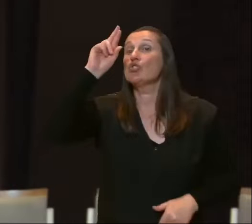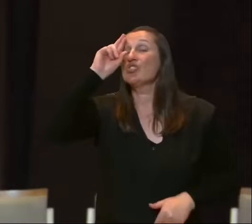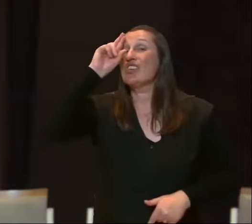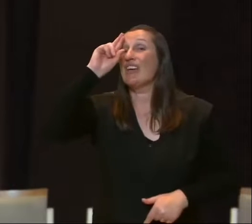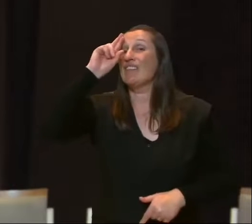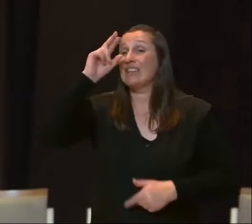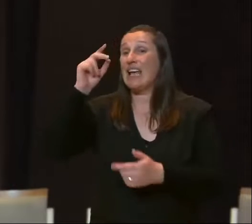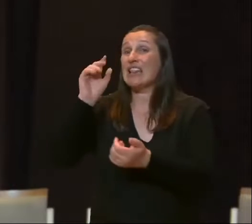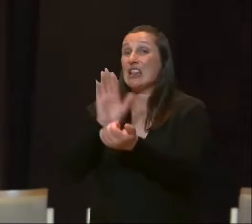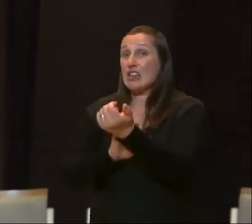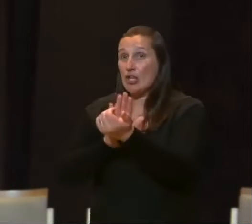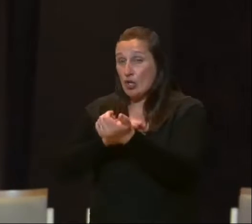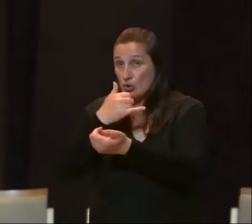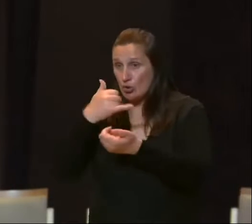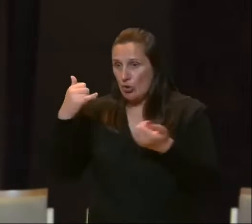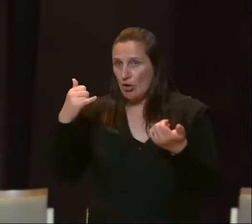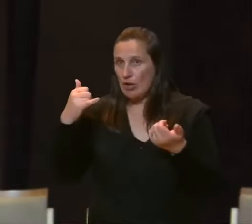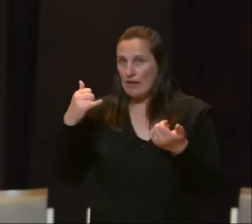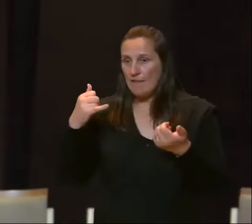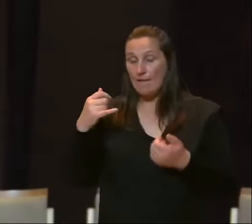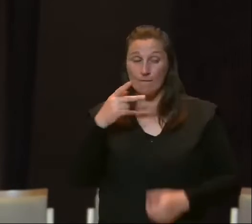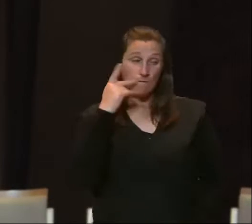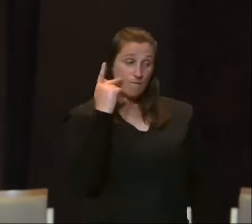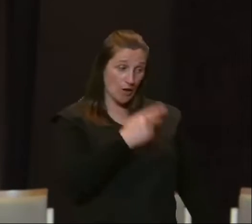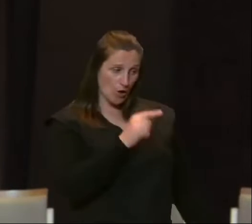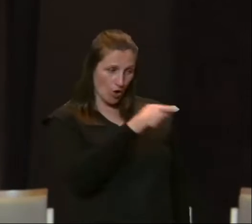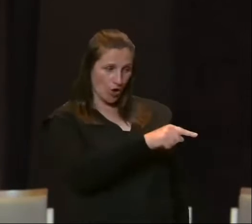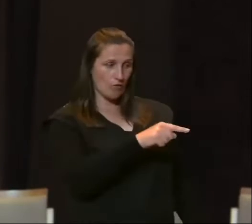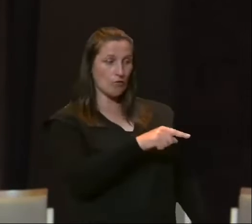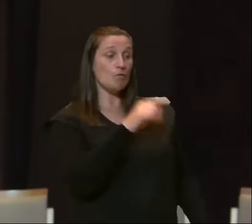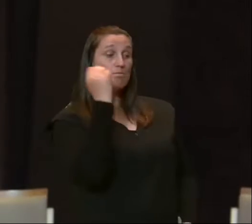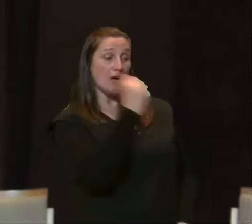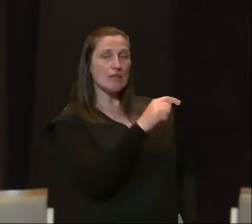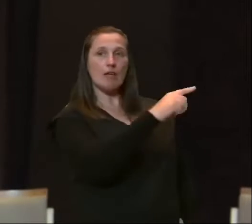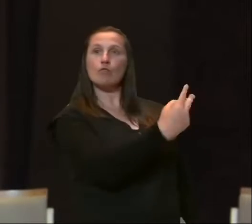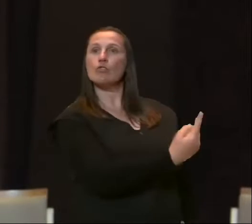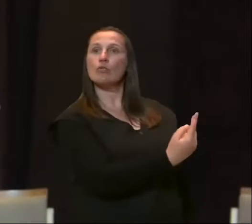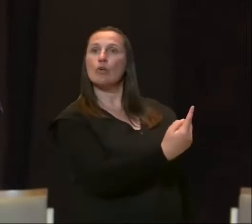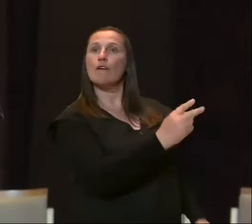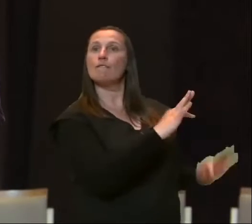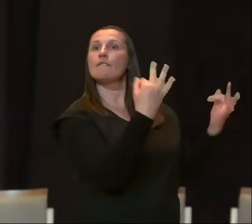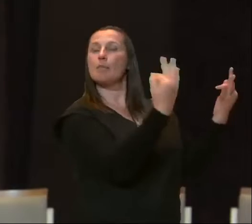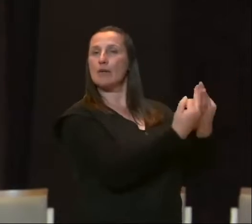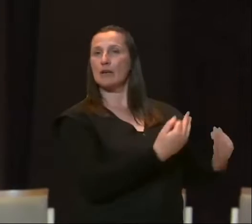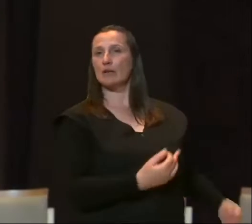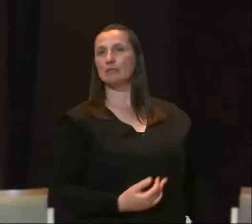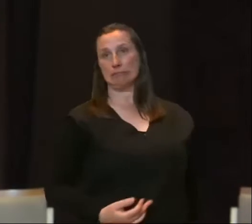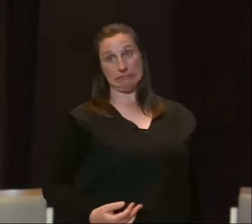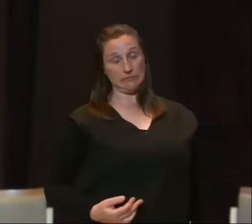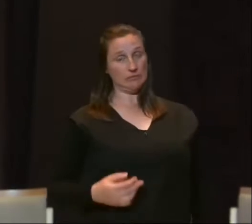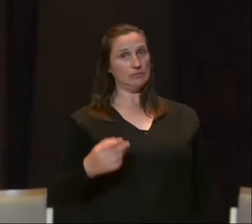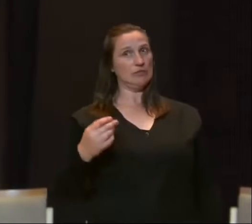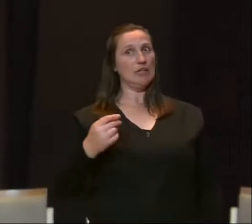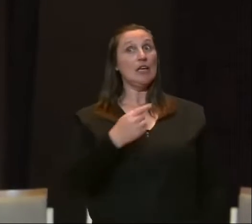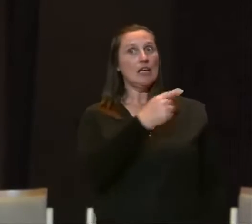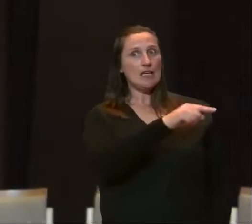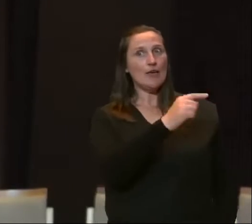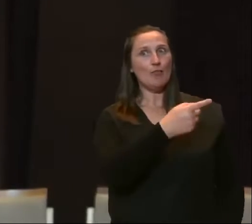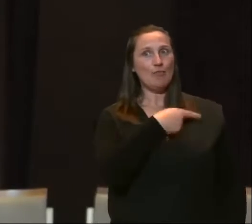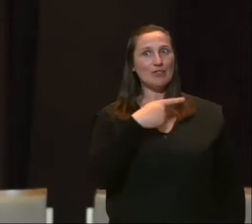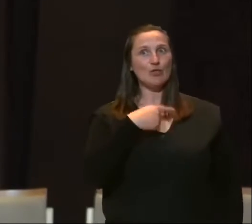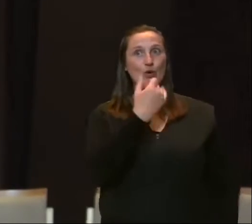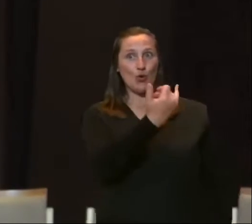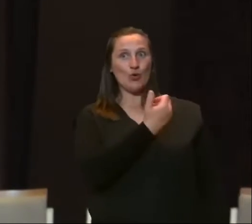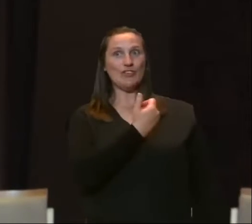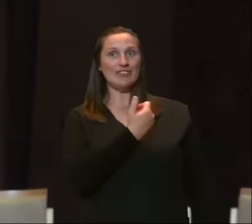região ameaçou ele e a sua família de morte. E ele estava contando para nós nesse